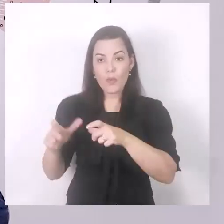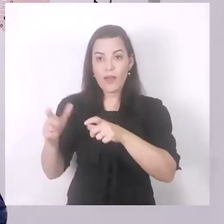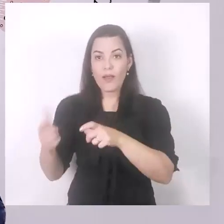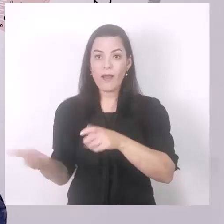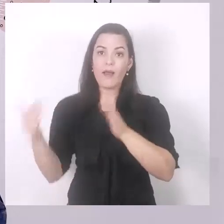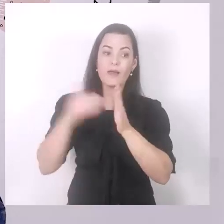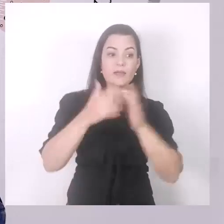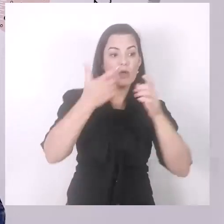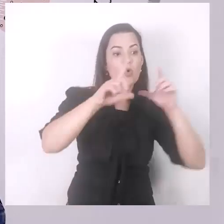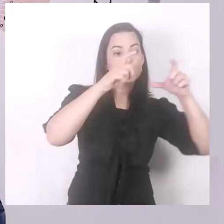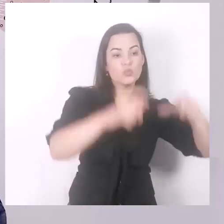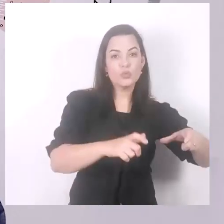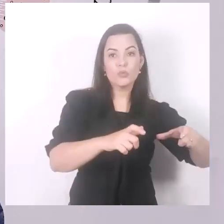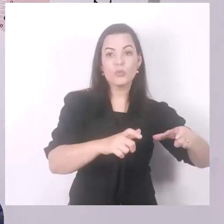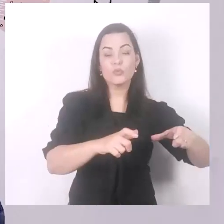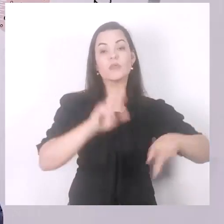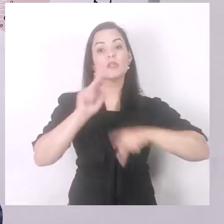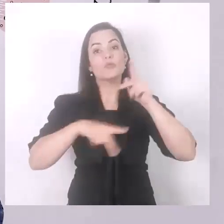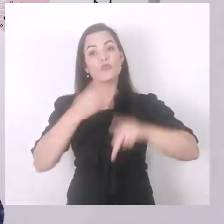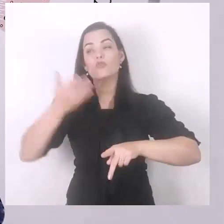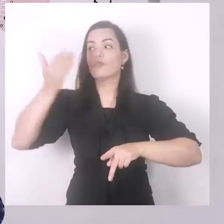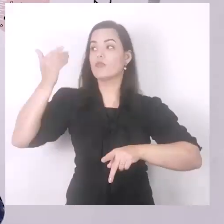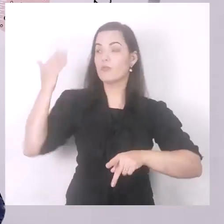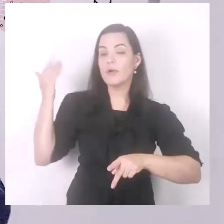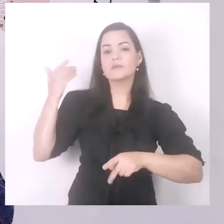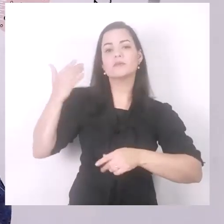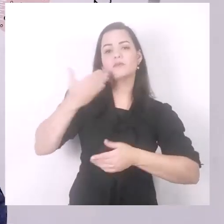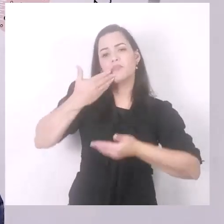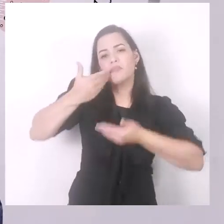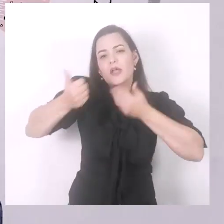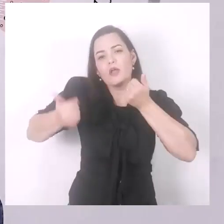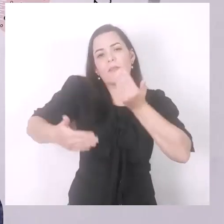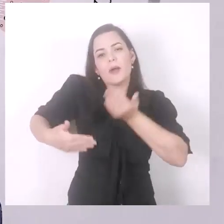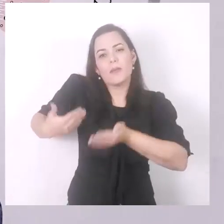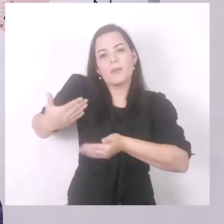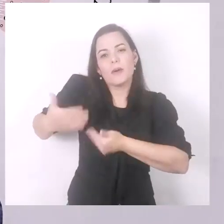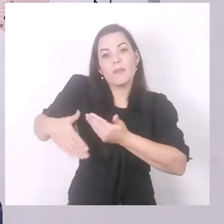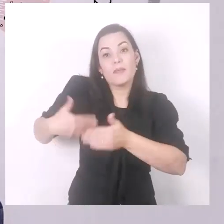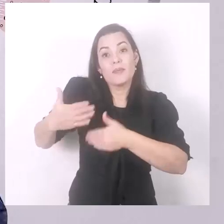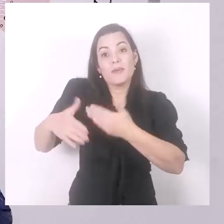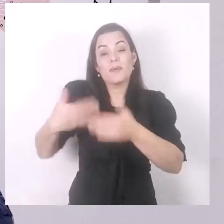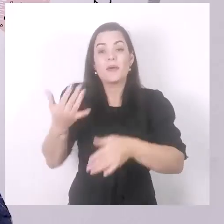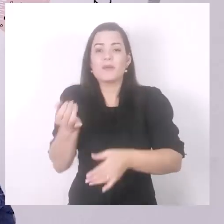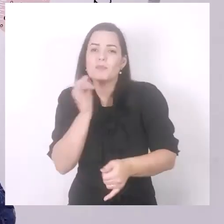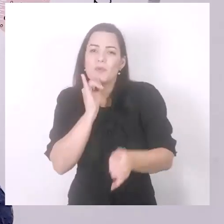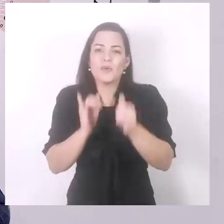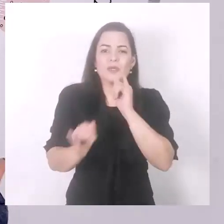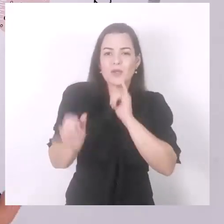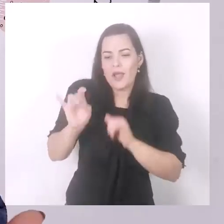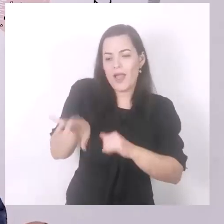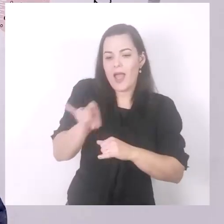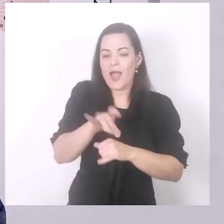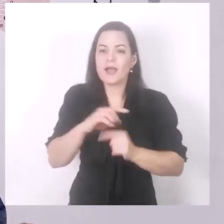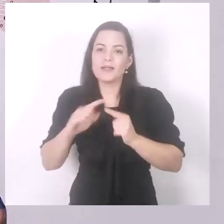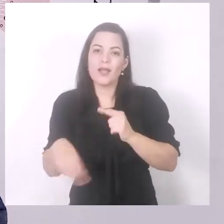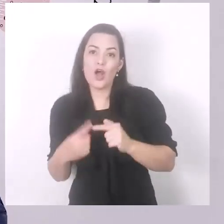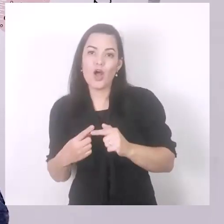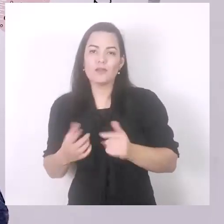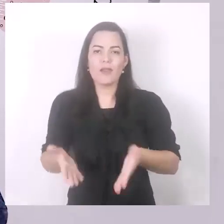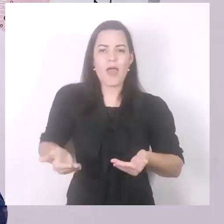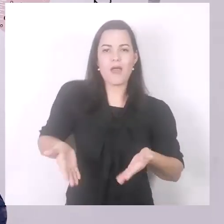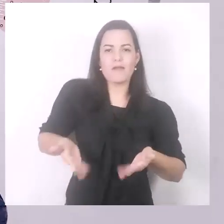que os povos antigos foram aperfeiçoando os modelos dessas rodas, deixando elas mais